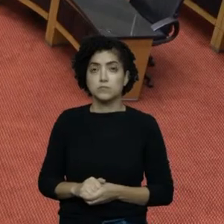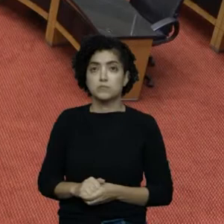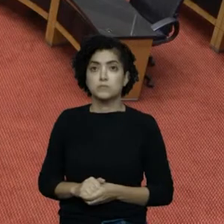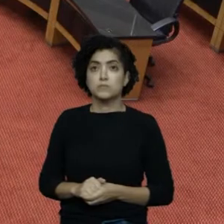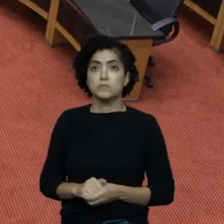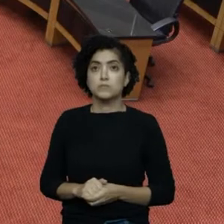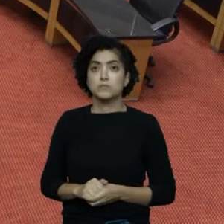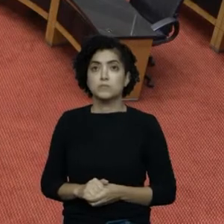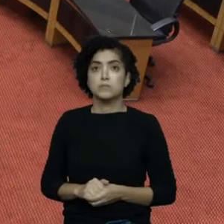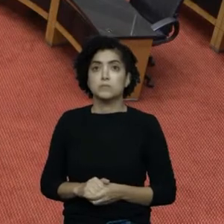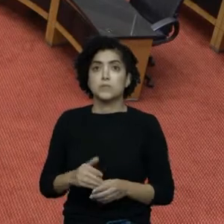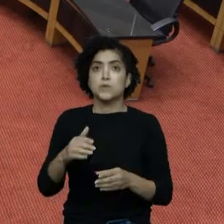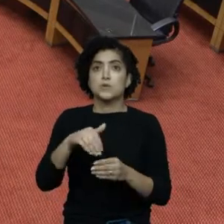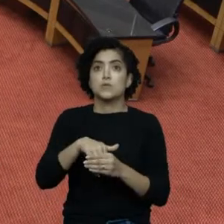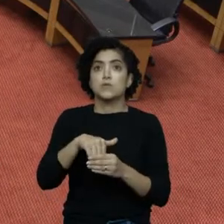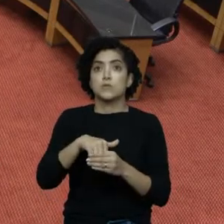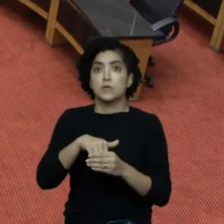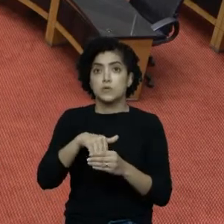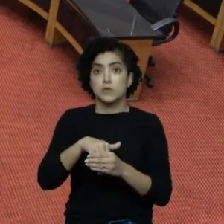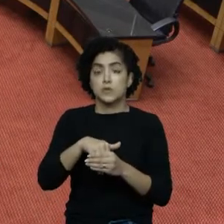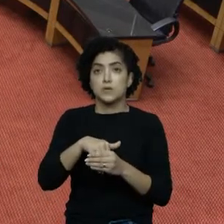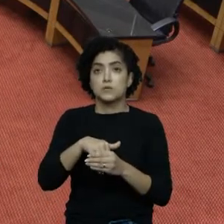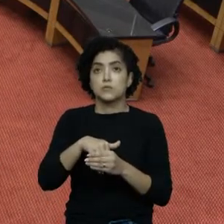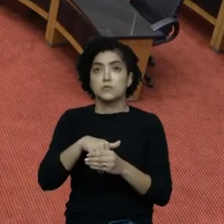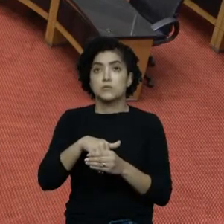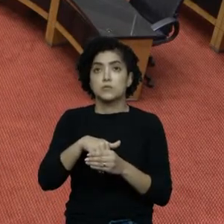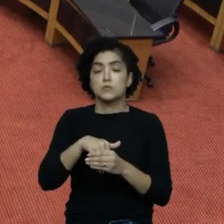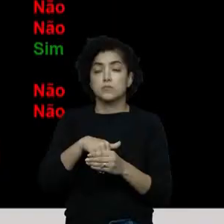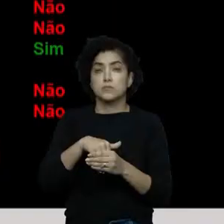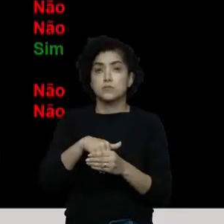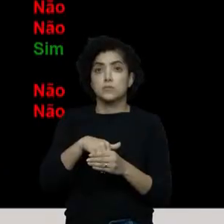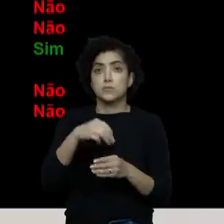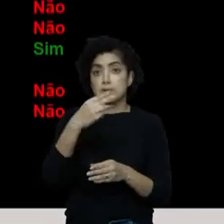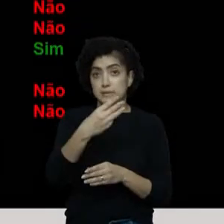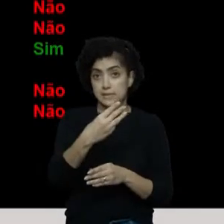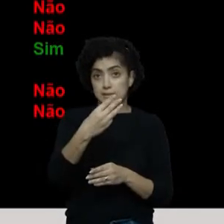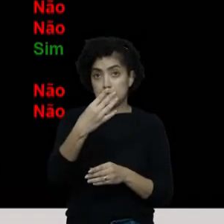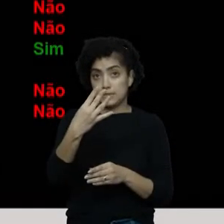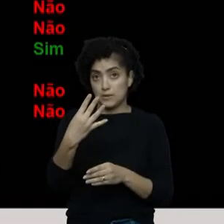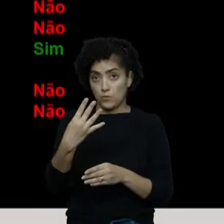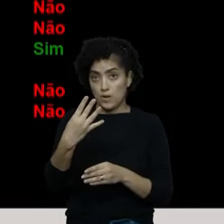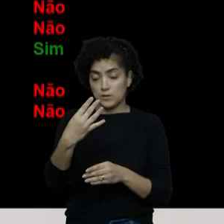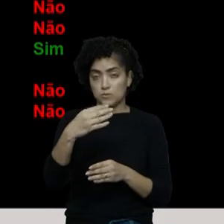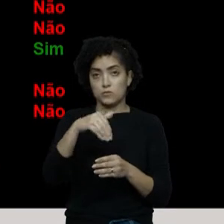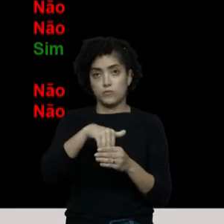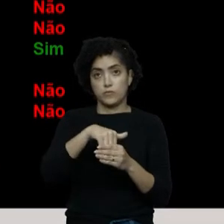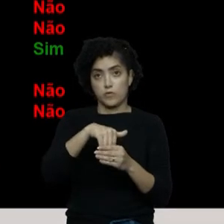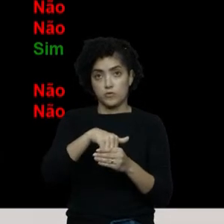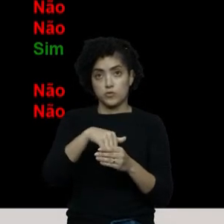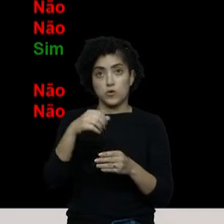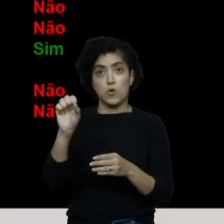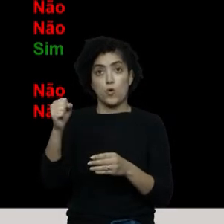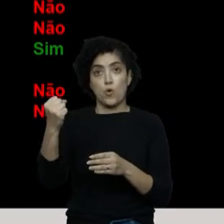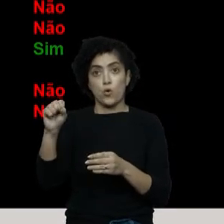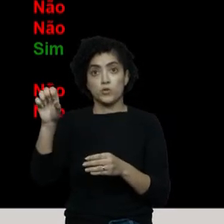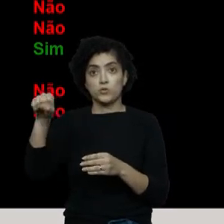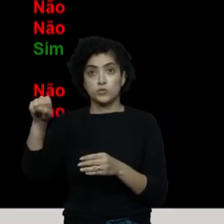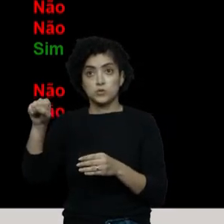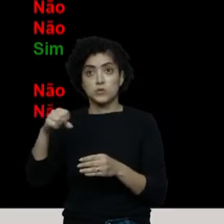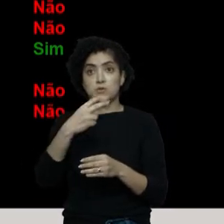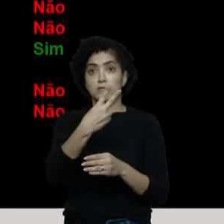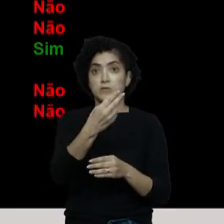e podemos escolher o resultado colegas o resultado votar 34 shows deputados oito votos em